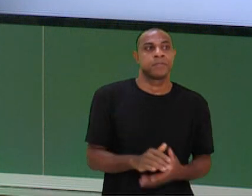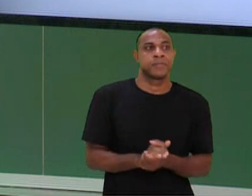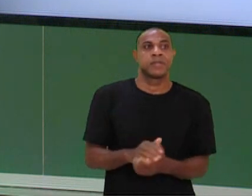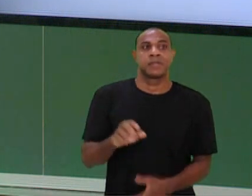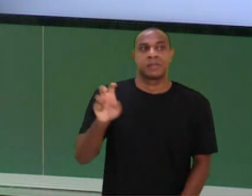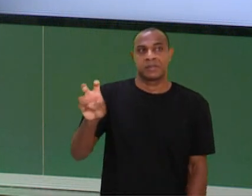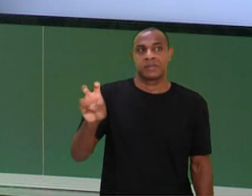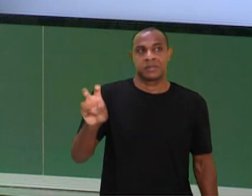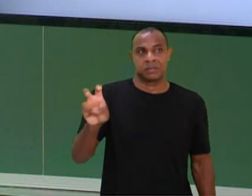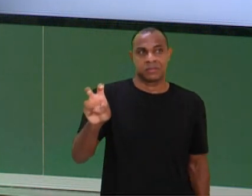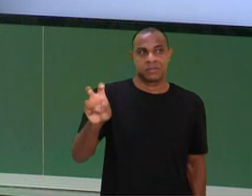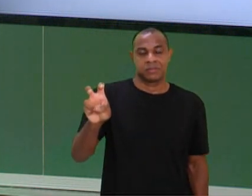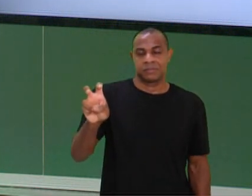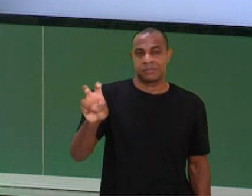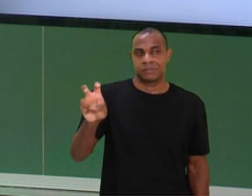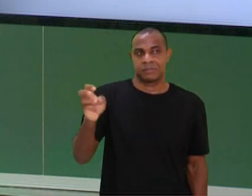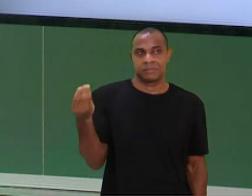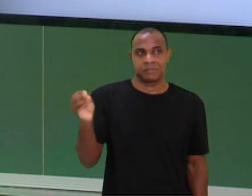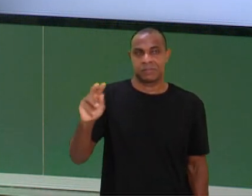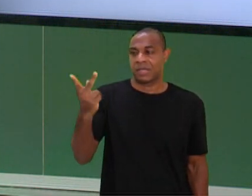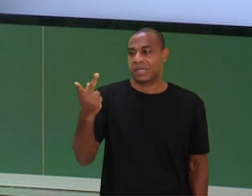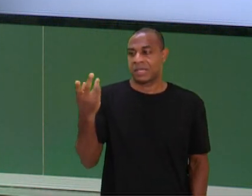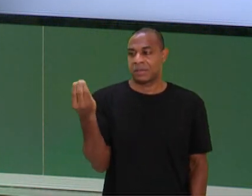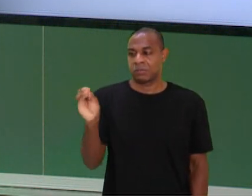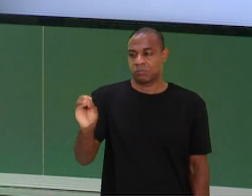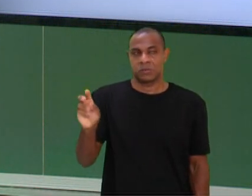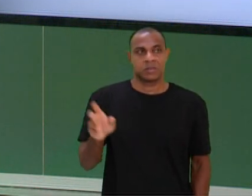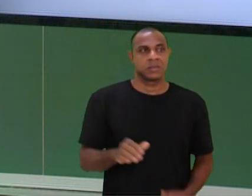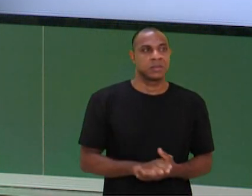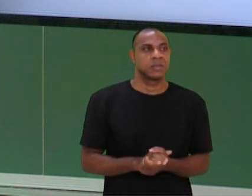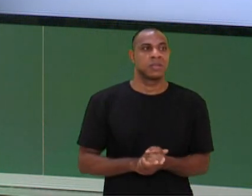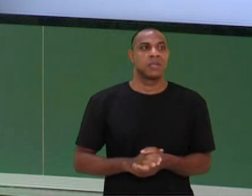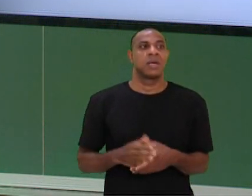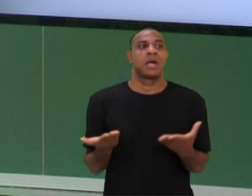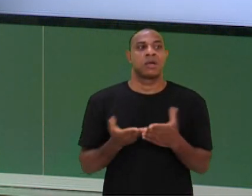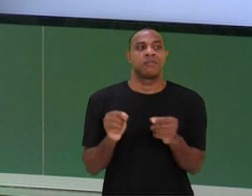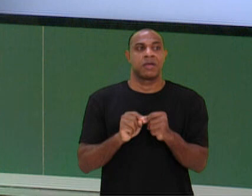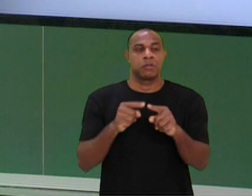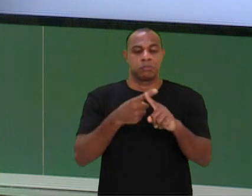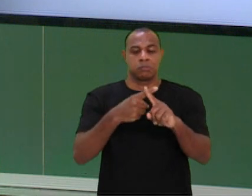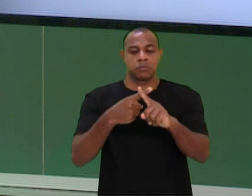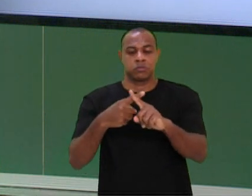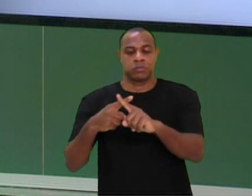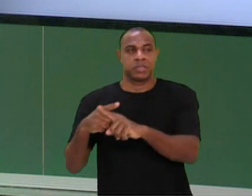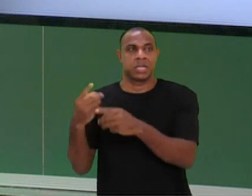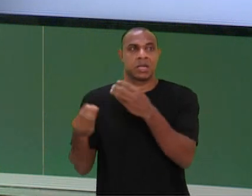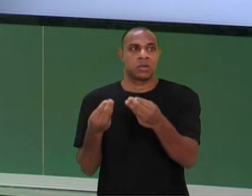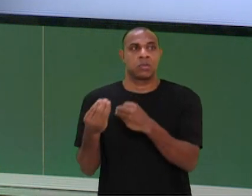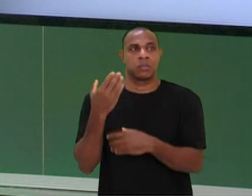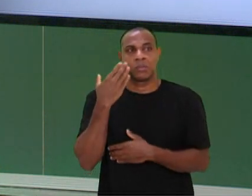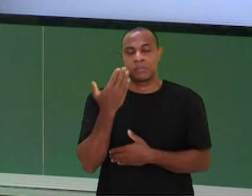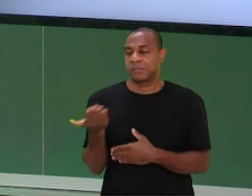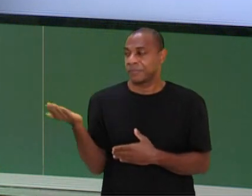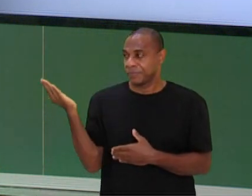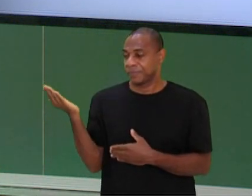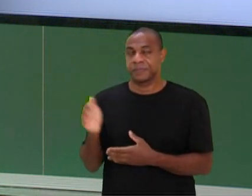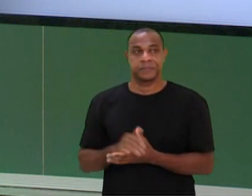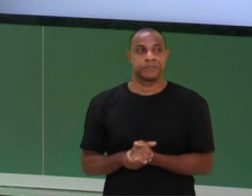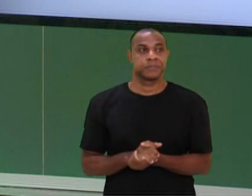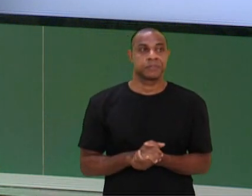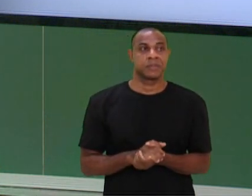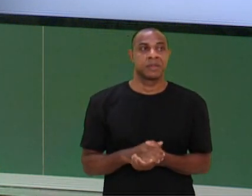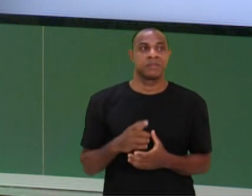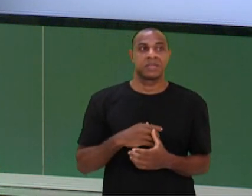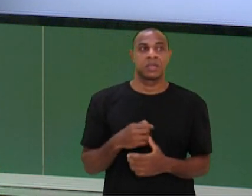5. Se você multiplicar todo mundo aqui, você terá o seguinte, 1 vezes 10 na quinta você deixa de boa, e aqui você terá 1